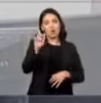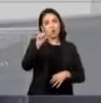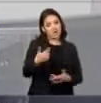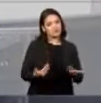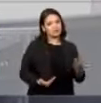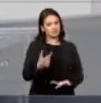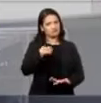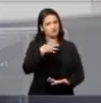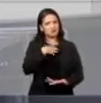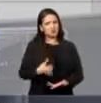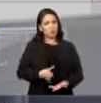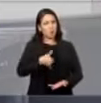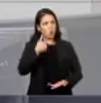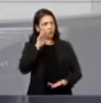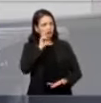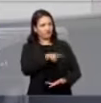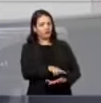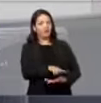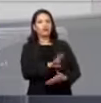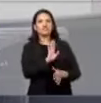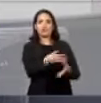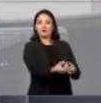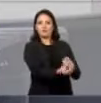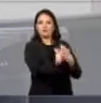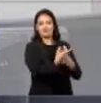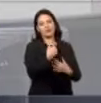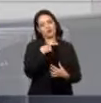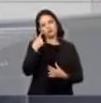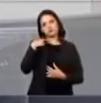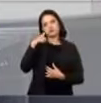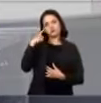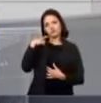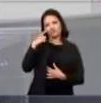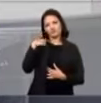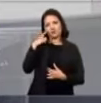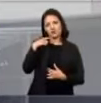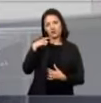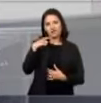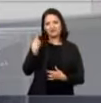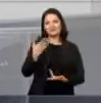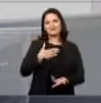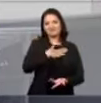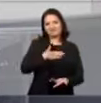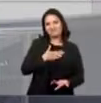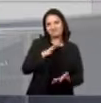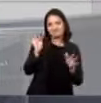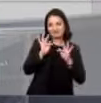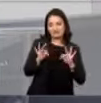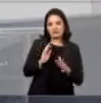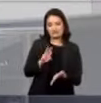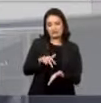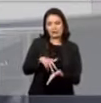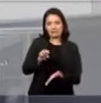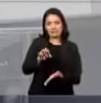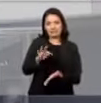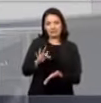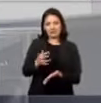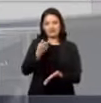orgulham e que me ensinaram. Eu sou advogado, inclusive, uma satisfação muito grande estar aqui no Supremo Tribunal Federal